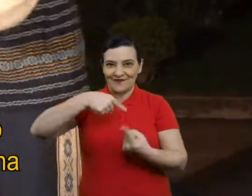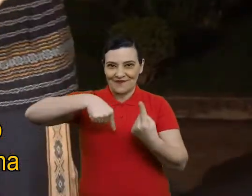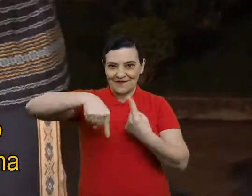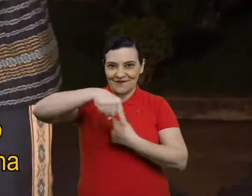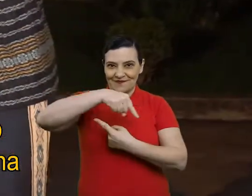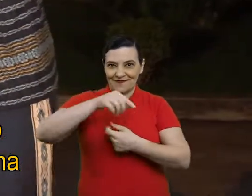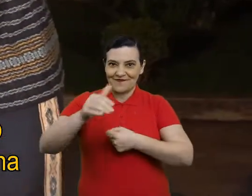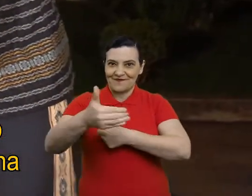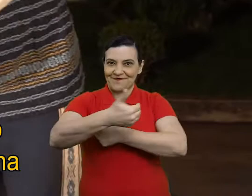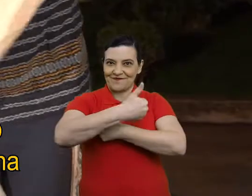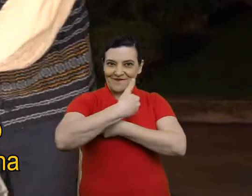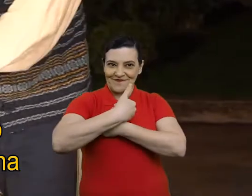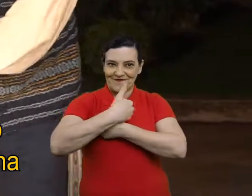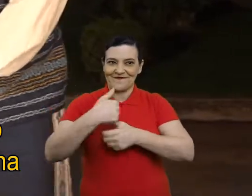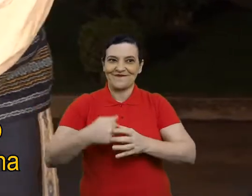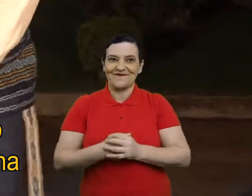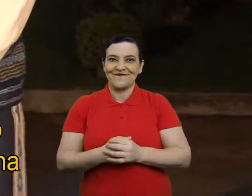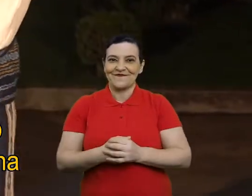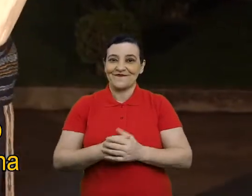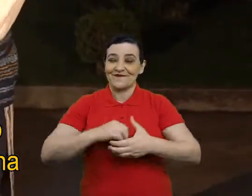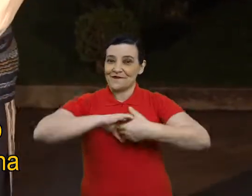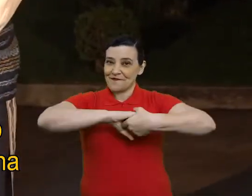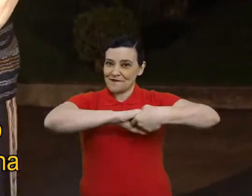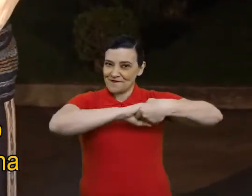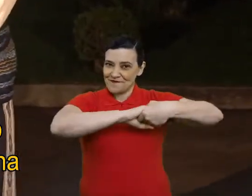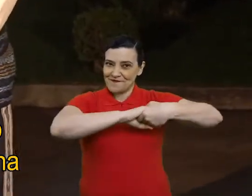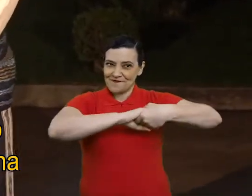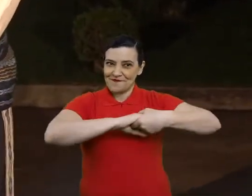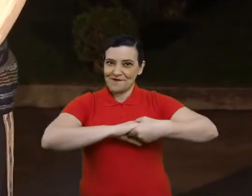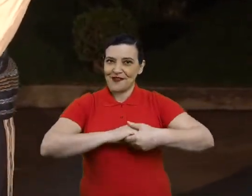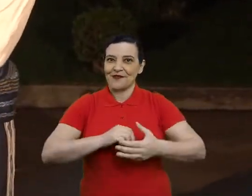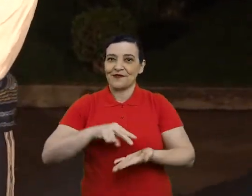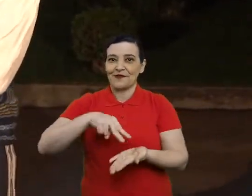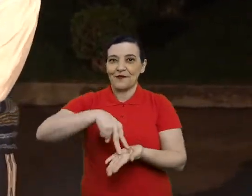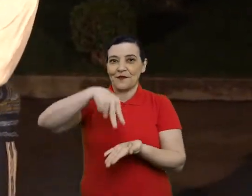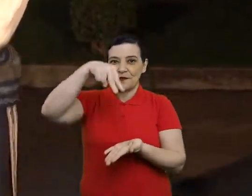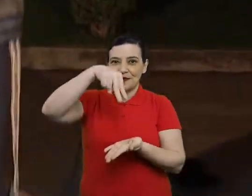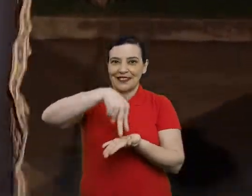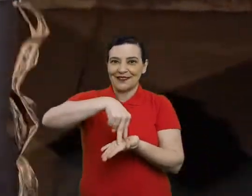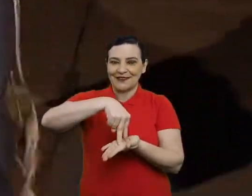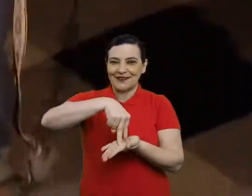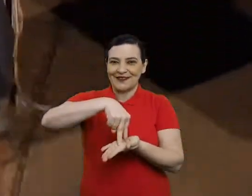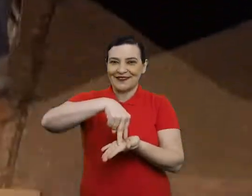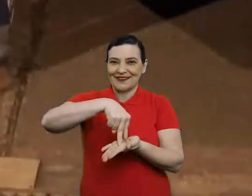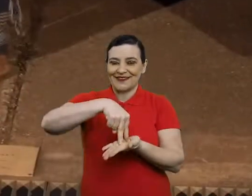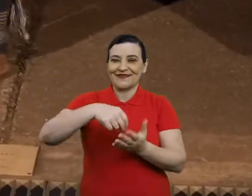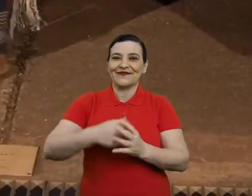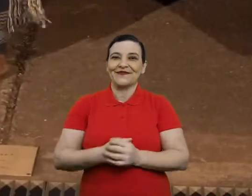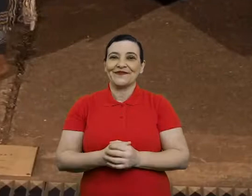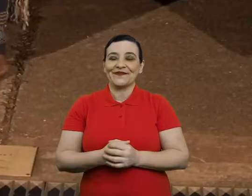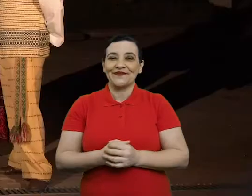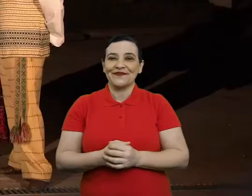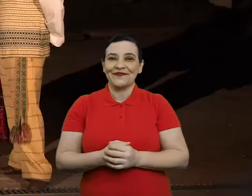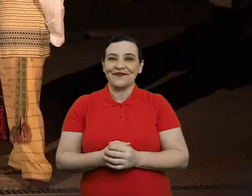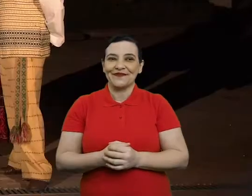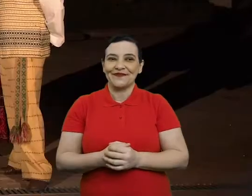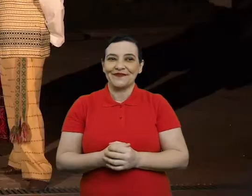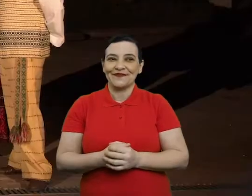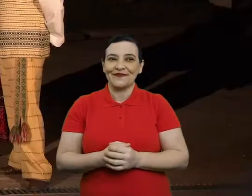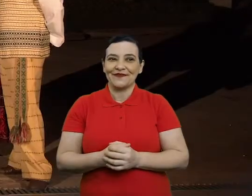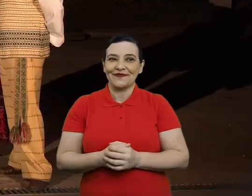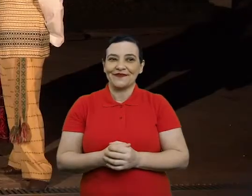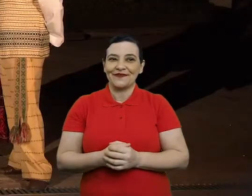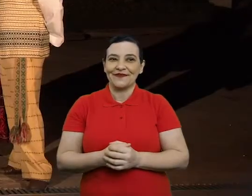menino. Vai se pegar posiciona na outra mão lado da menina lado. E dar um pulinho braços, e bater o pé no chão. Mantendo as mãos livres e ele aí agora a gente suas vai